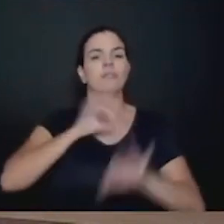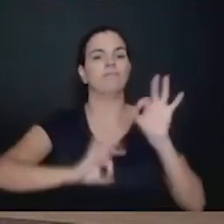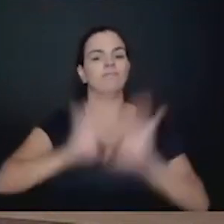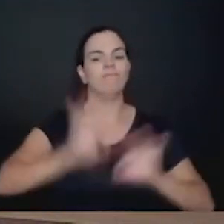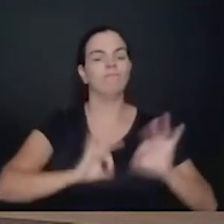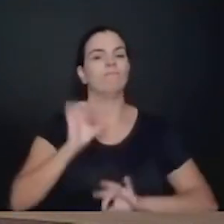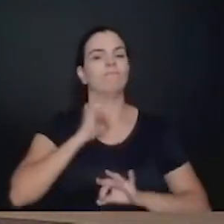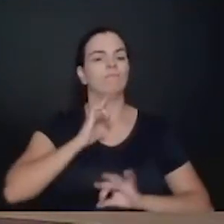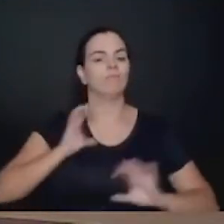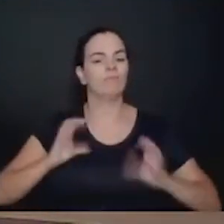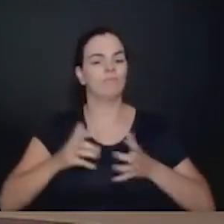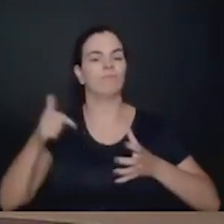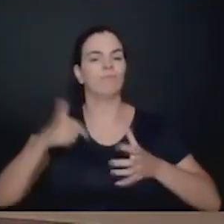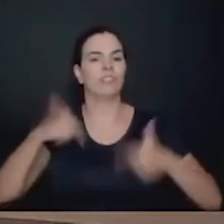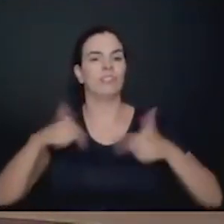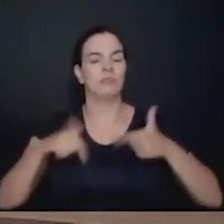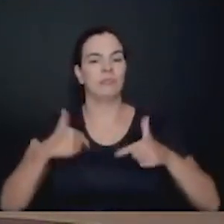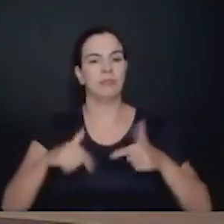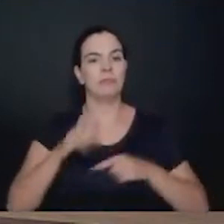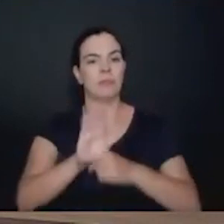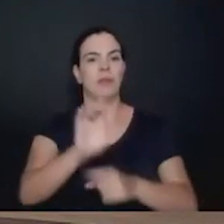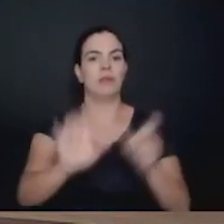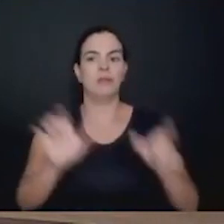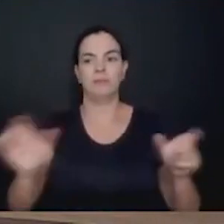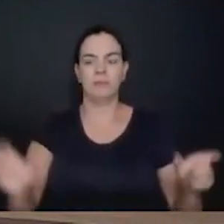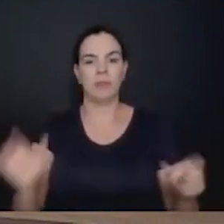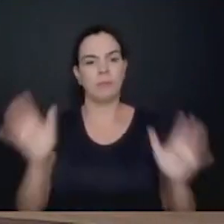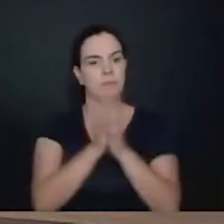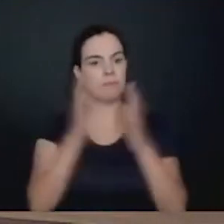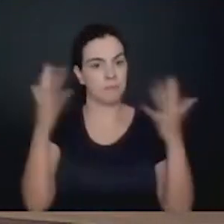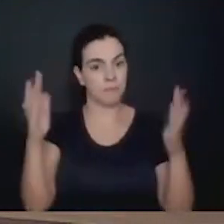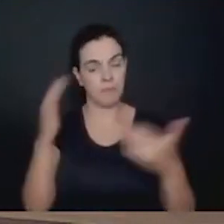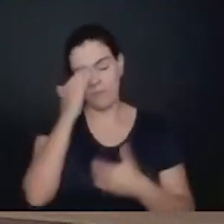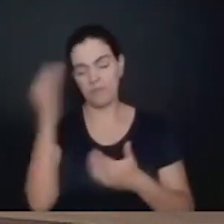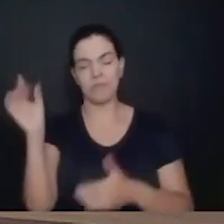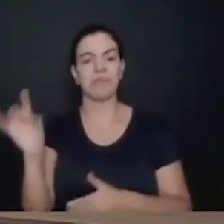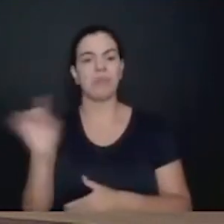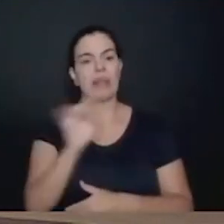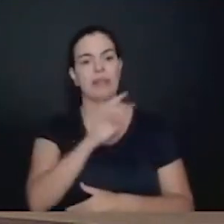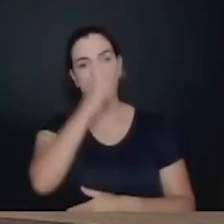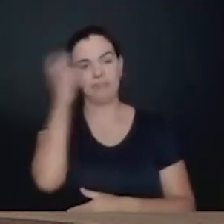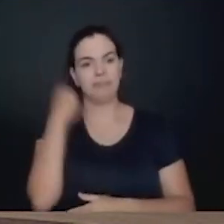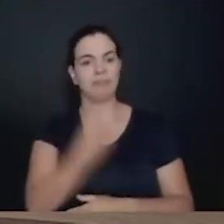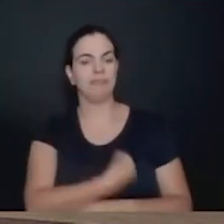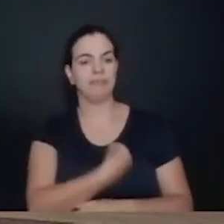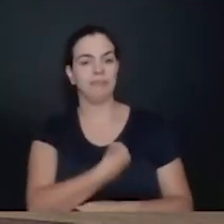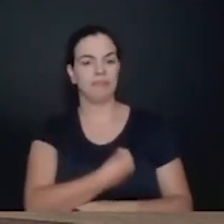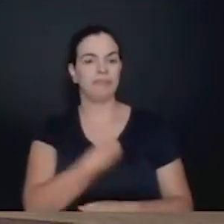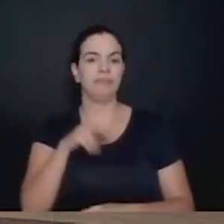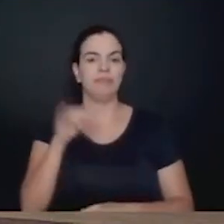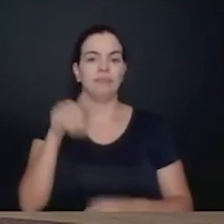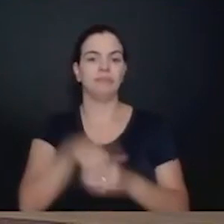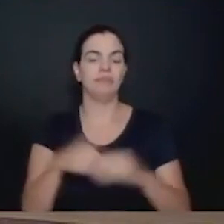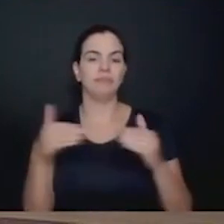vida do cidadão do Curitibano. Então, parabéns a Maria, parabéns à equipe, obrigado a todos os vereadores, tenho certeza vão votar favoravelmente esse projeto,